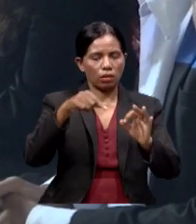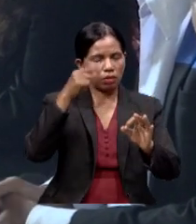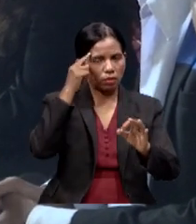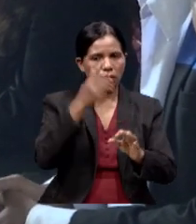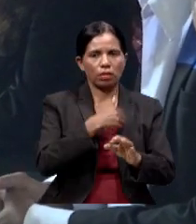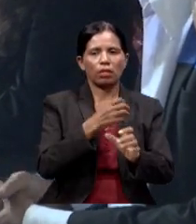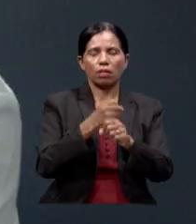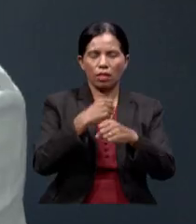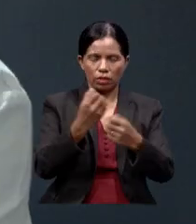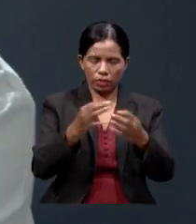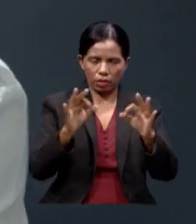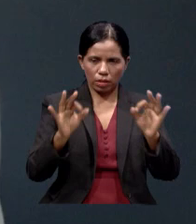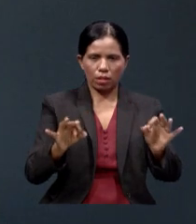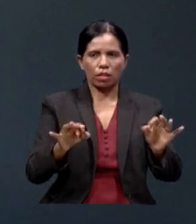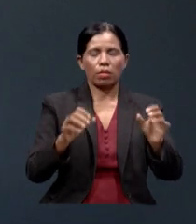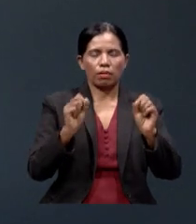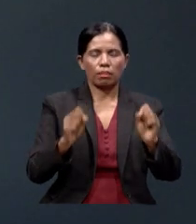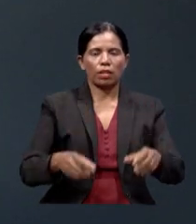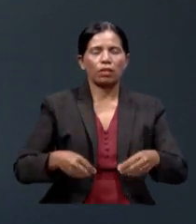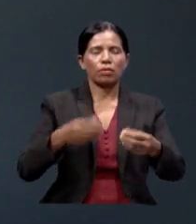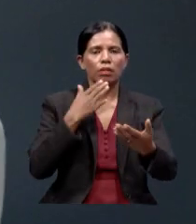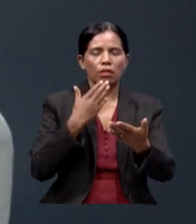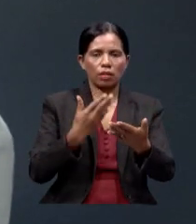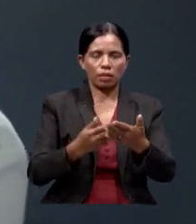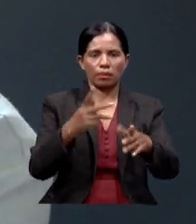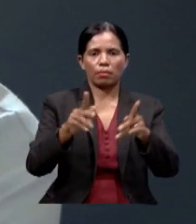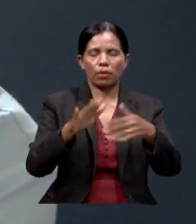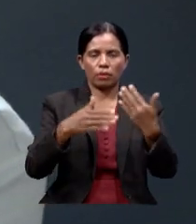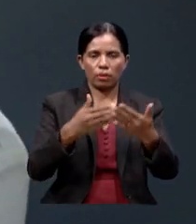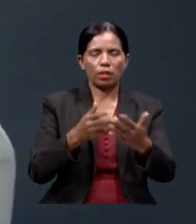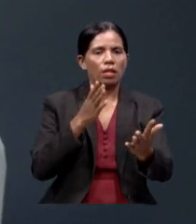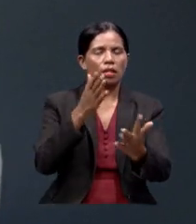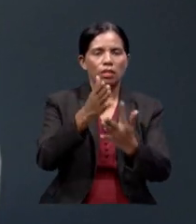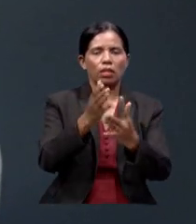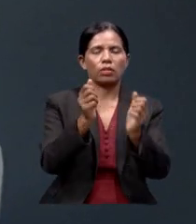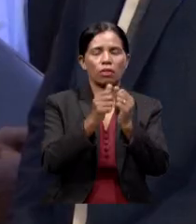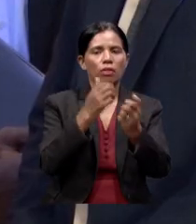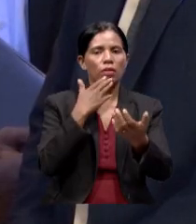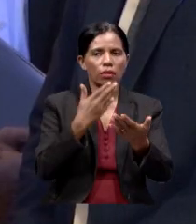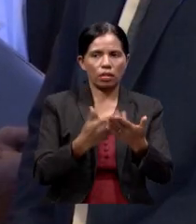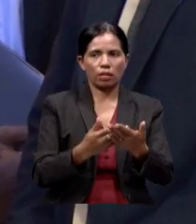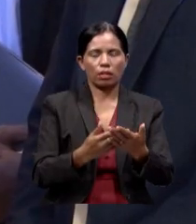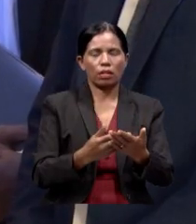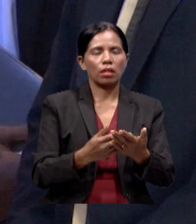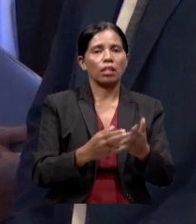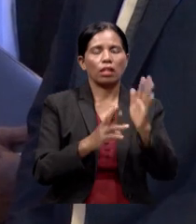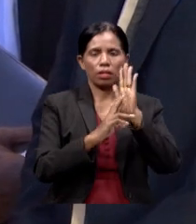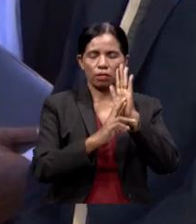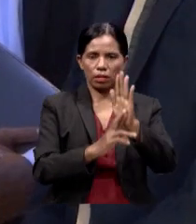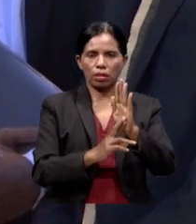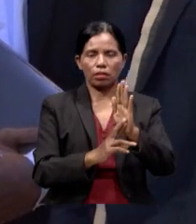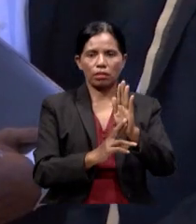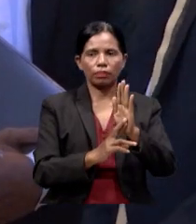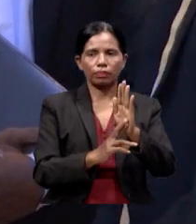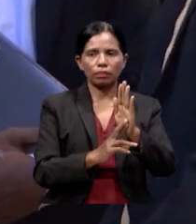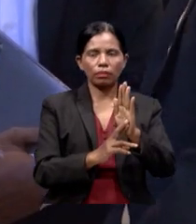dog finaliza, honune, bele for benefício, ba comunidade, hodi acesso hodiak. Recomendação, outro hierakme, iha balum